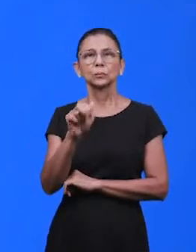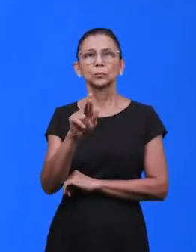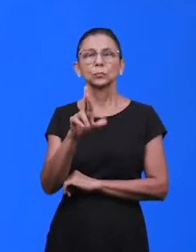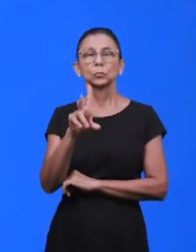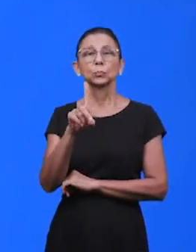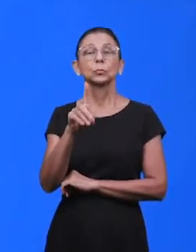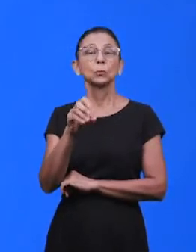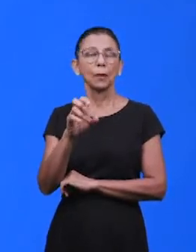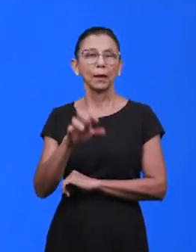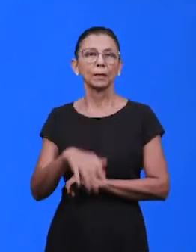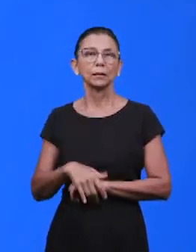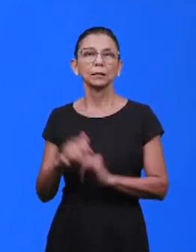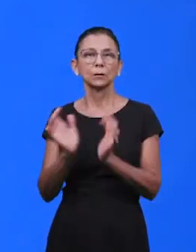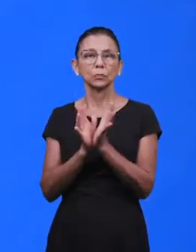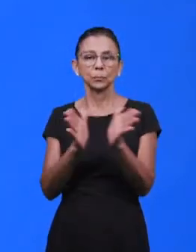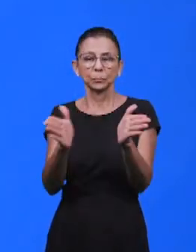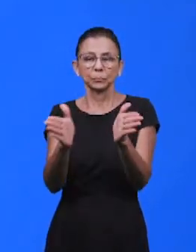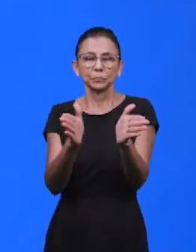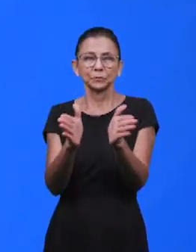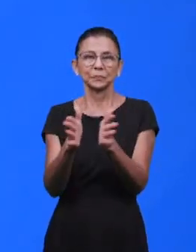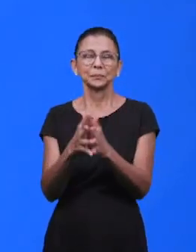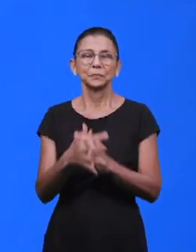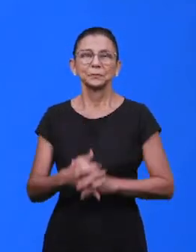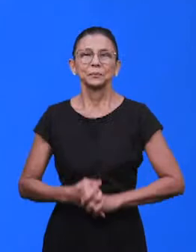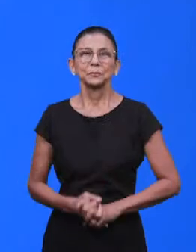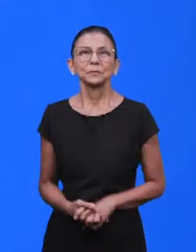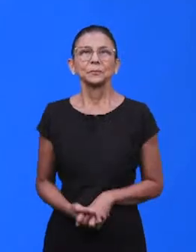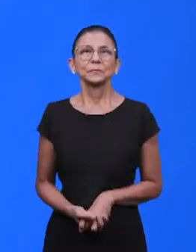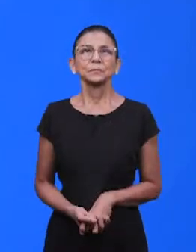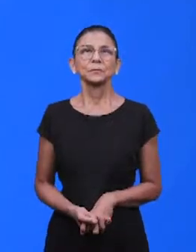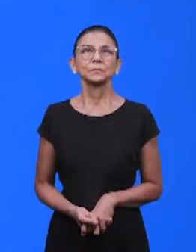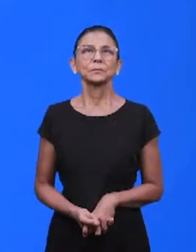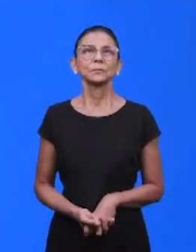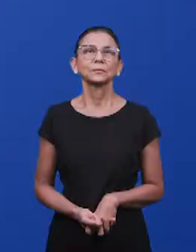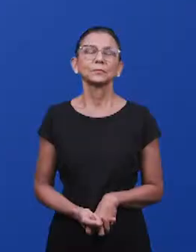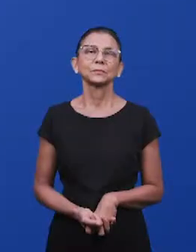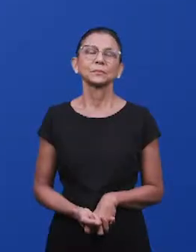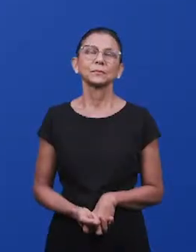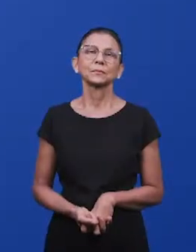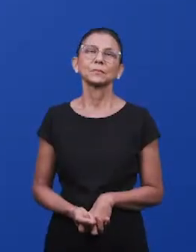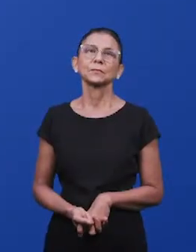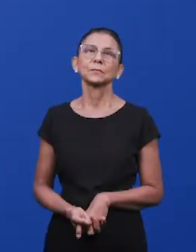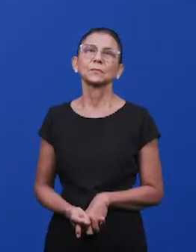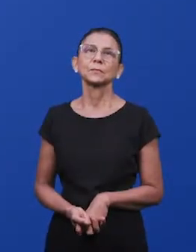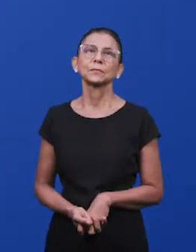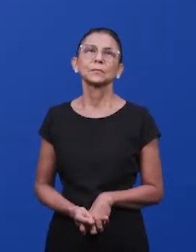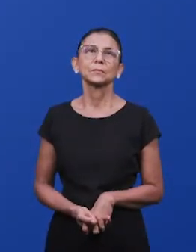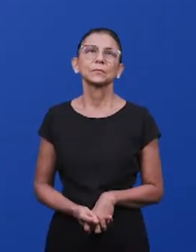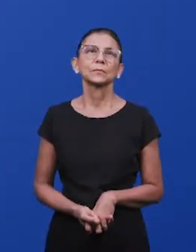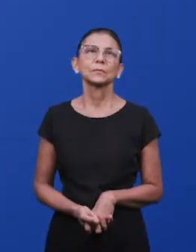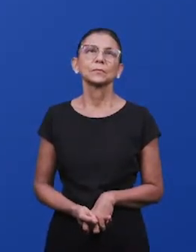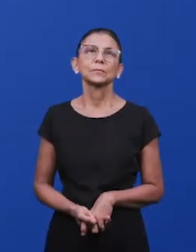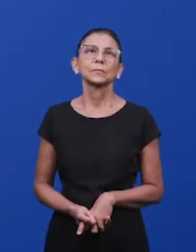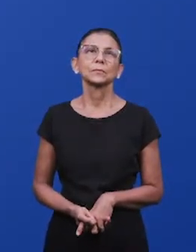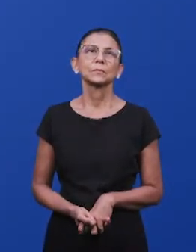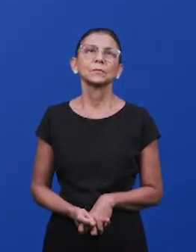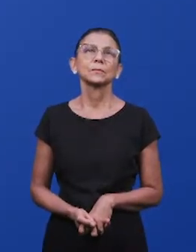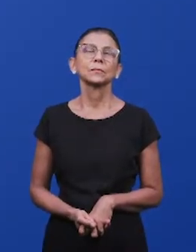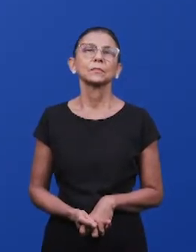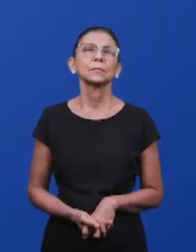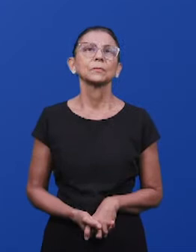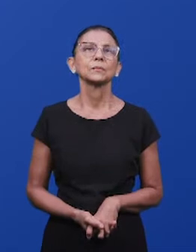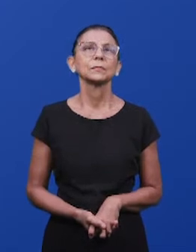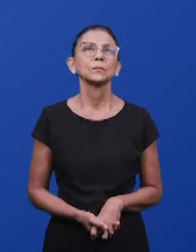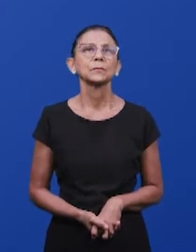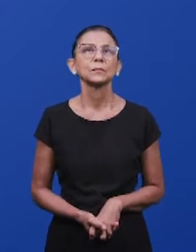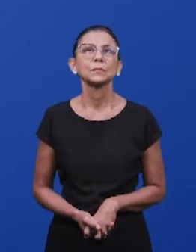igreja de Palhoça, em Santa Catarina. Vamos então ouvir a resposta do pastor Eduardo Oliveira. Onde ali um grupo recebeu a